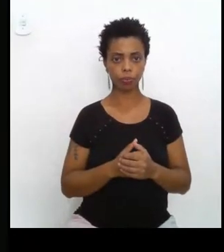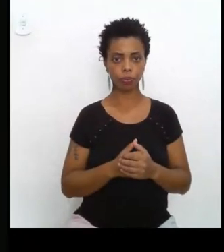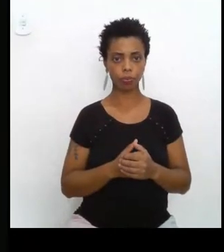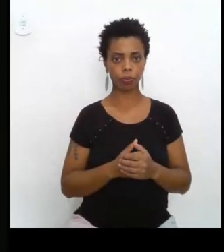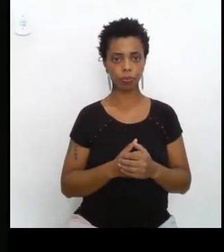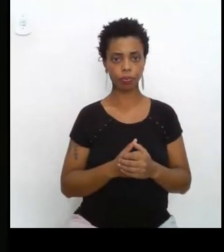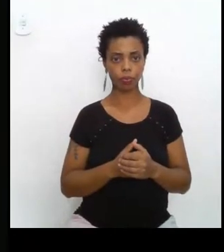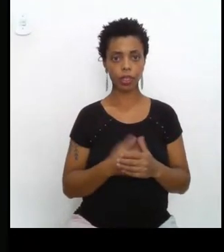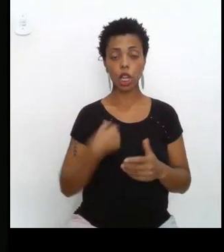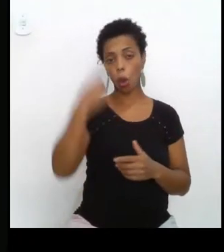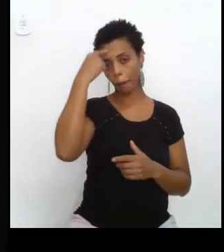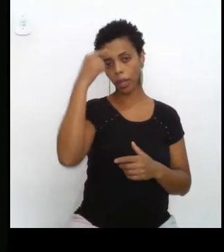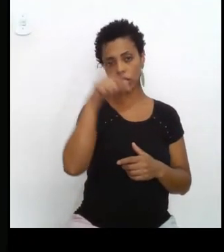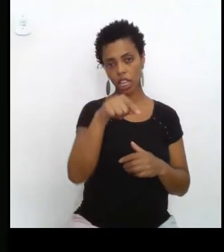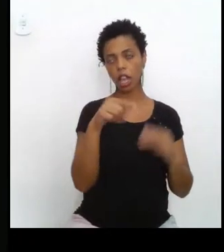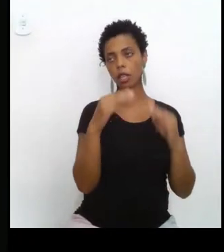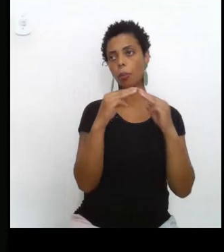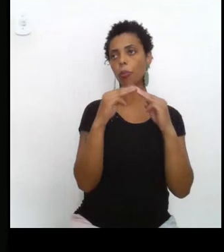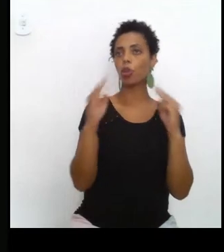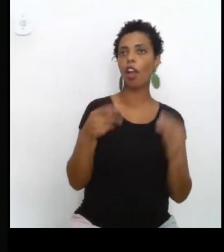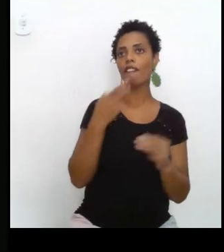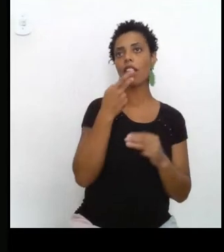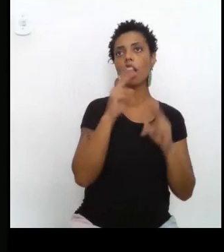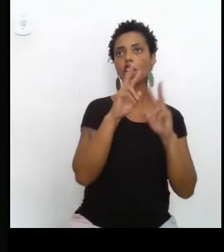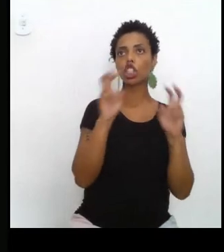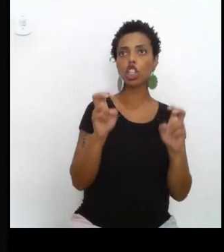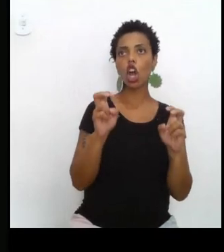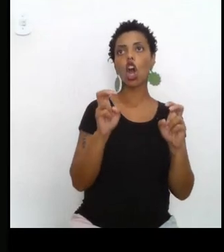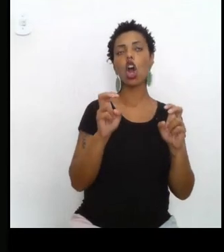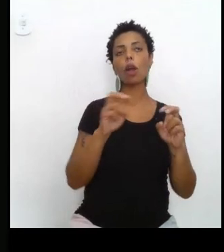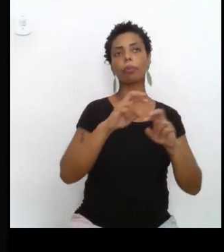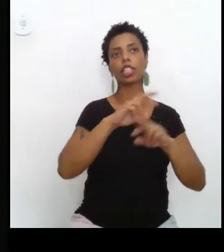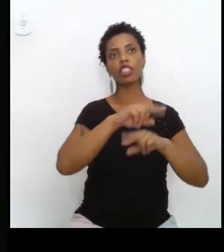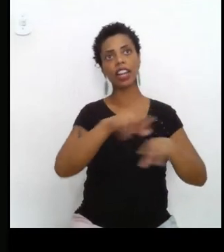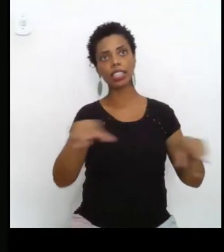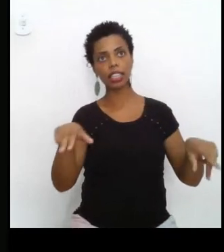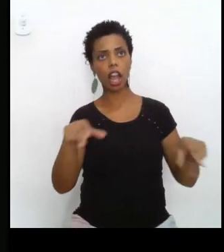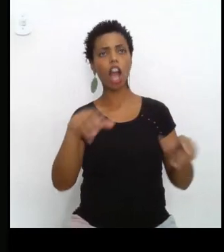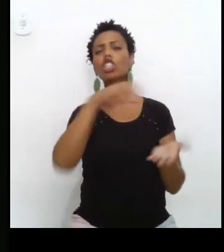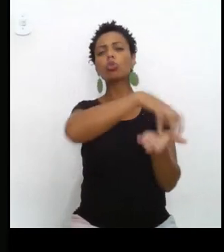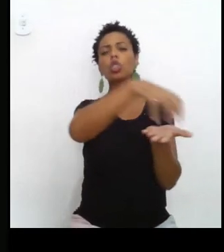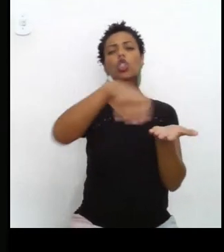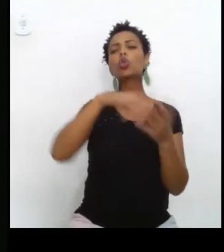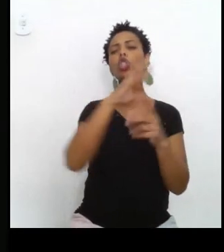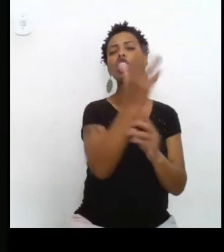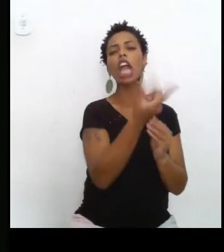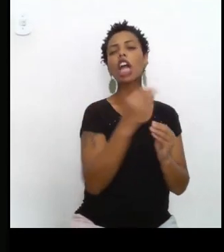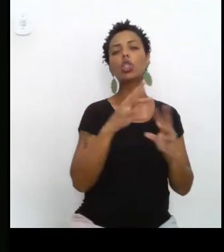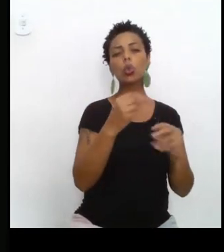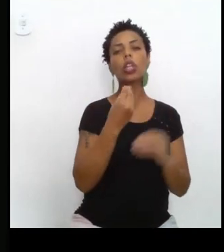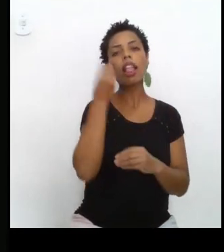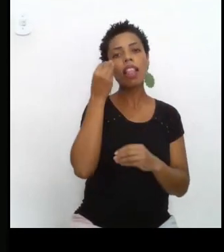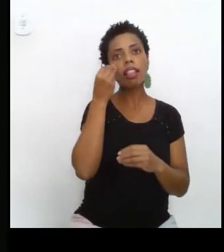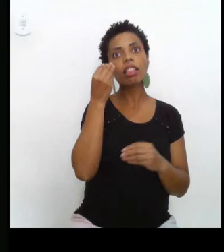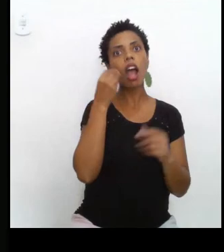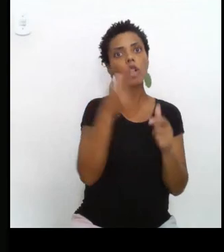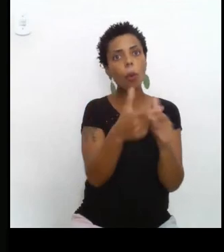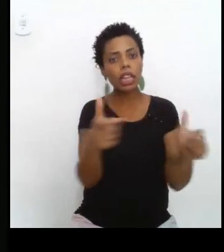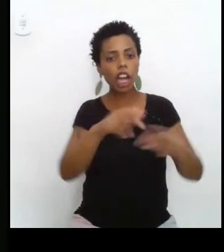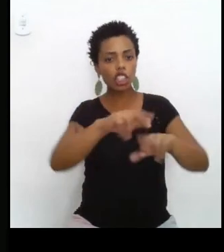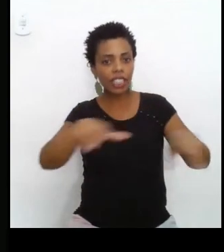que os museus e as instituições de acham na forma geral Tão tentando se aproximar e